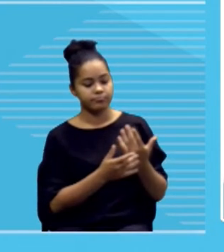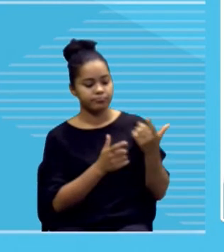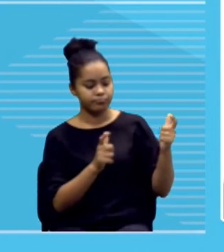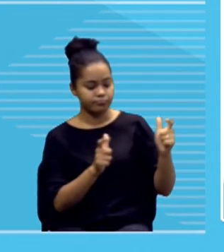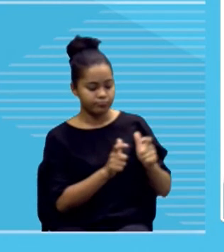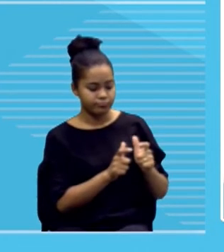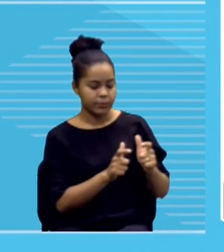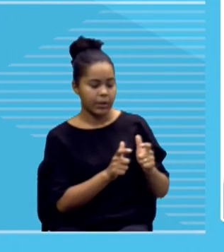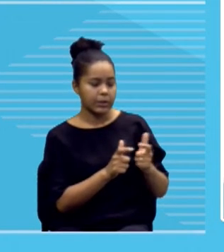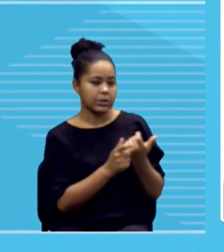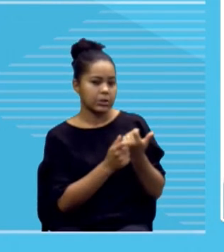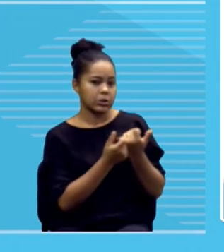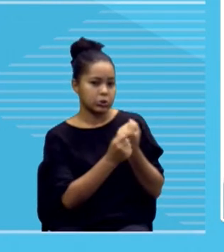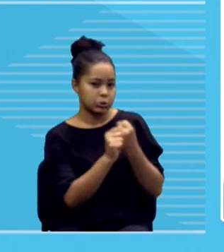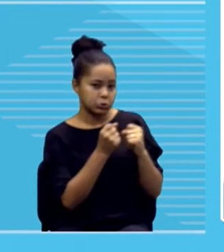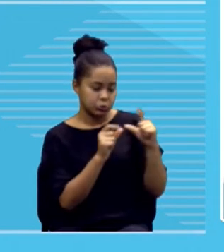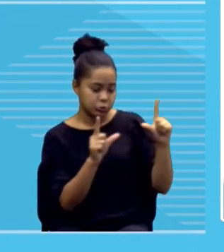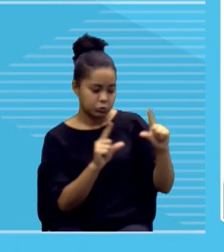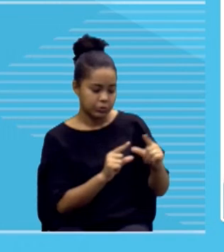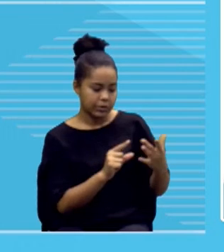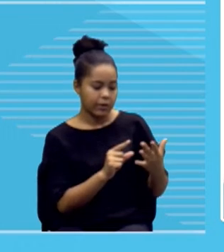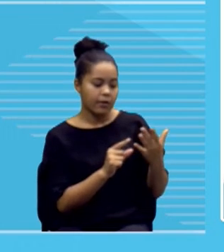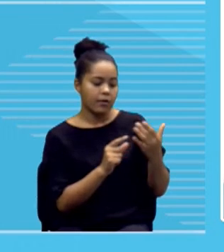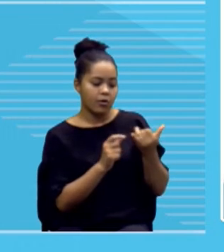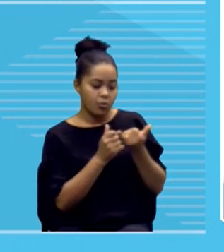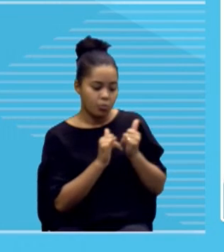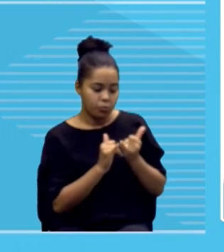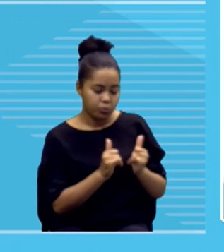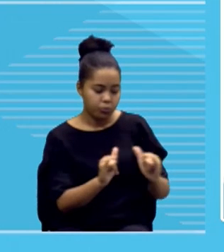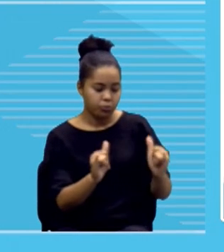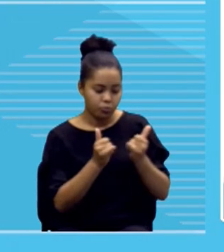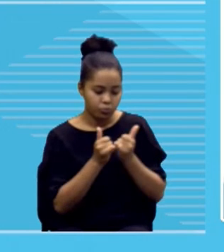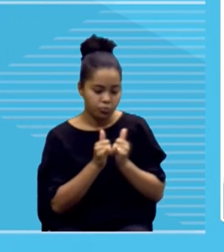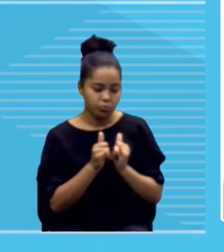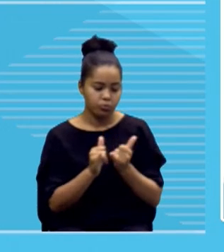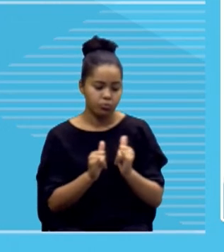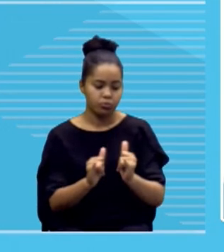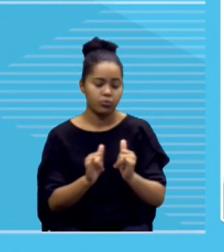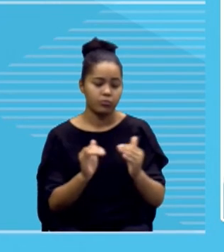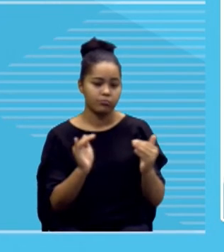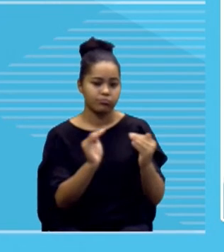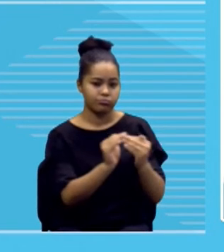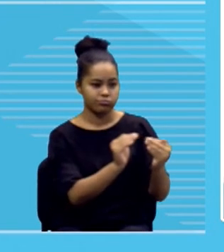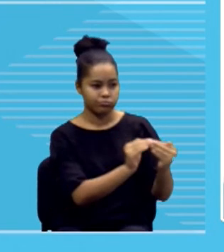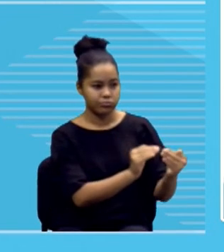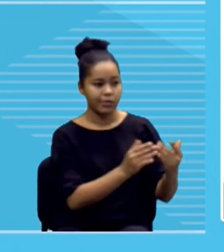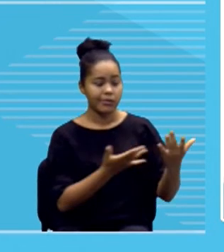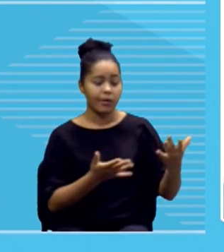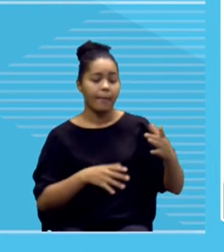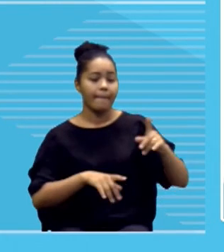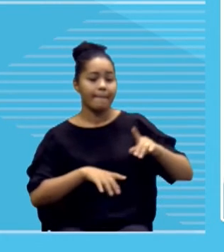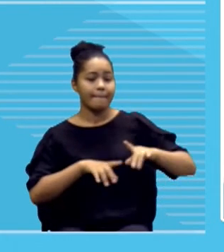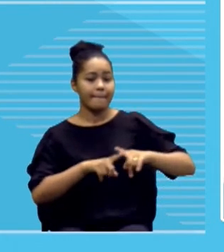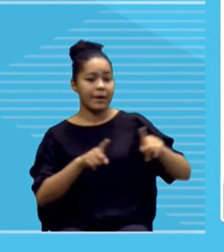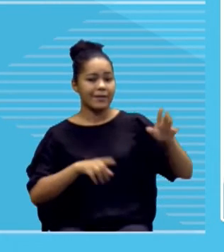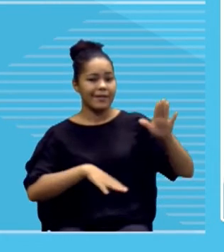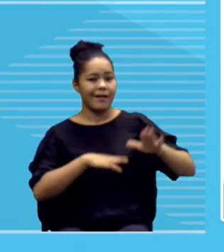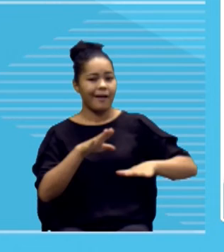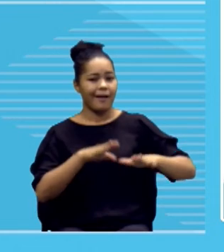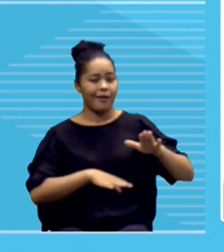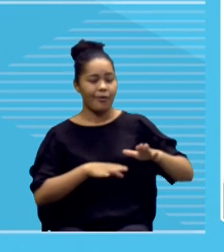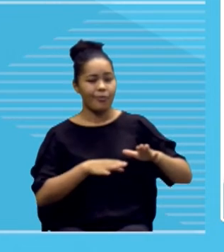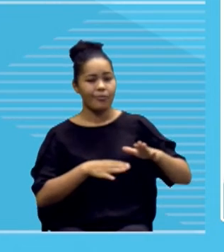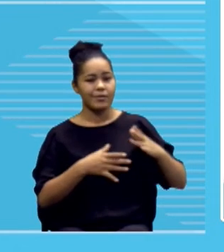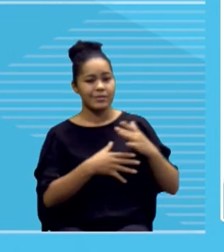portes. Dependendo da cidade, tem algumas cidades no Brasil que não gostam daquela fiação externa, né? Então, eles botam a fiação interna,